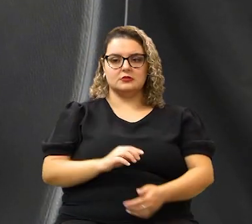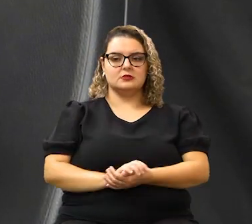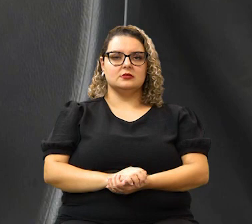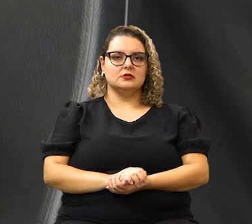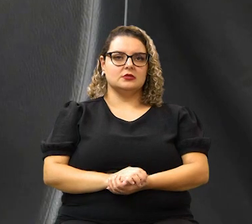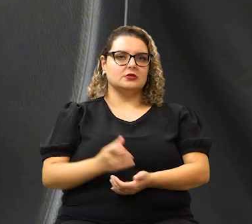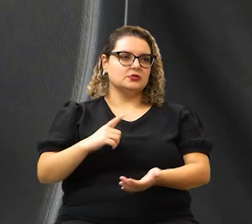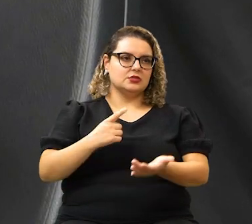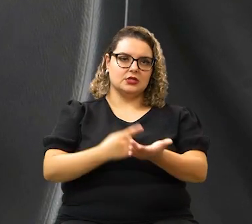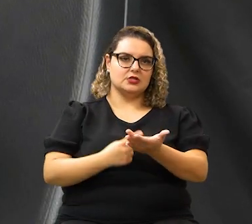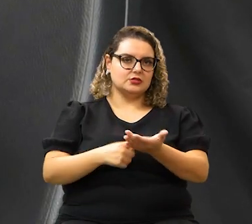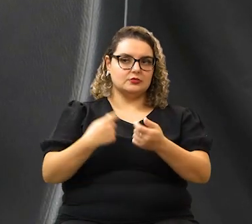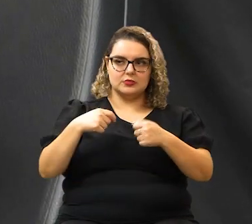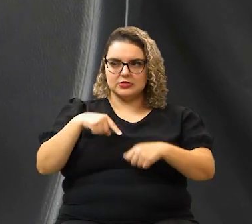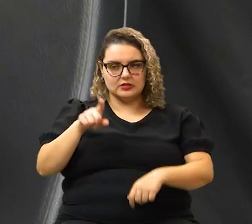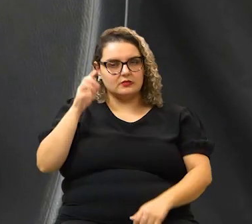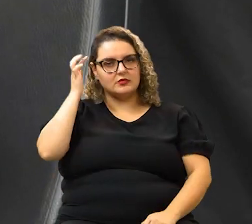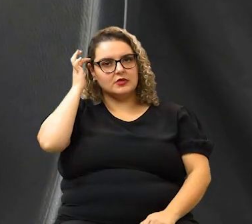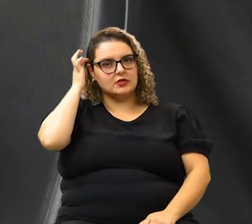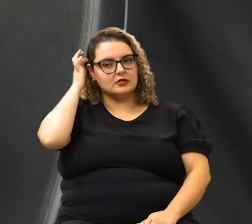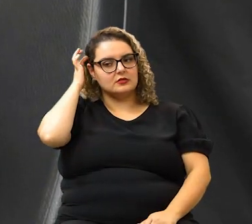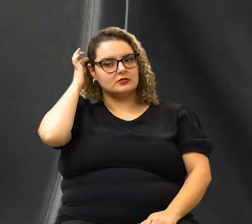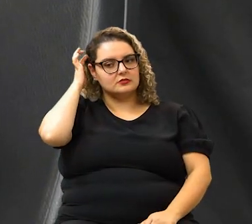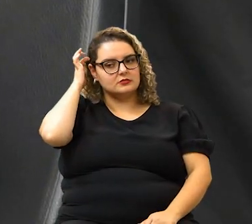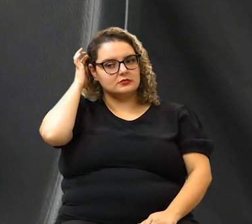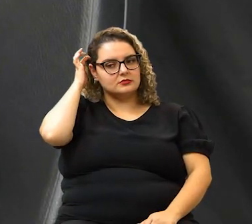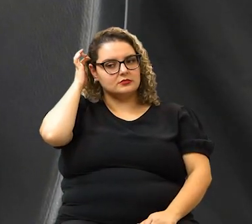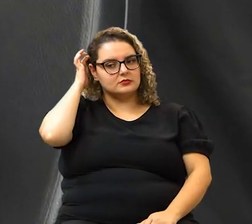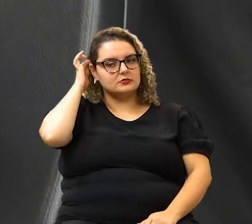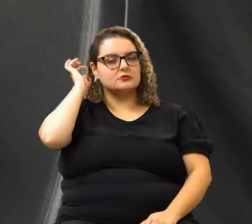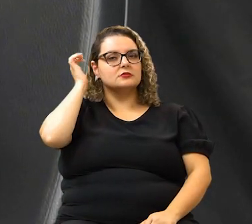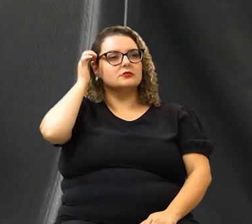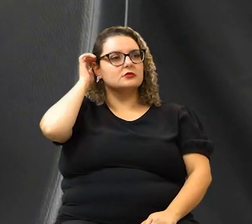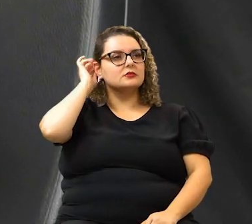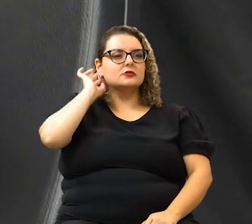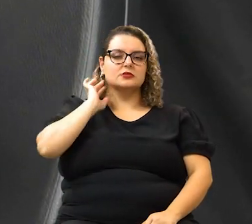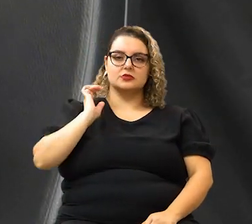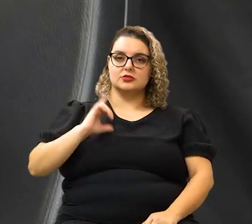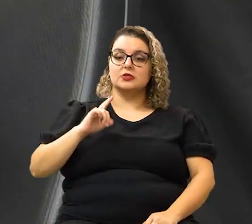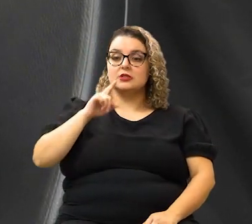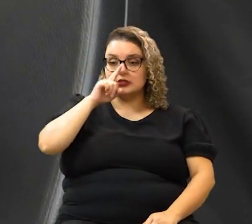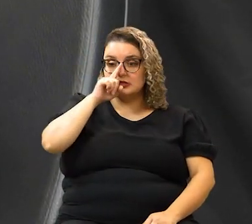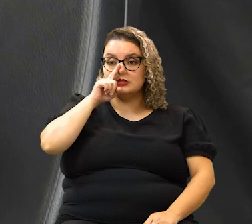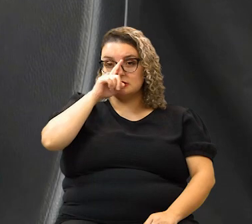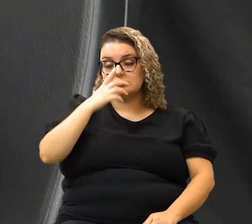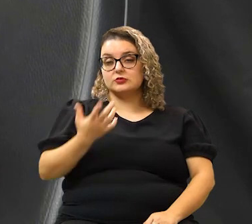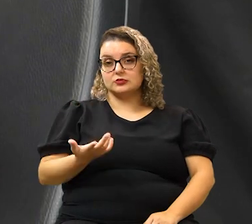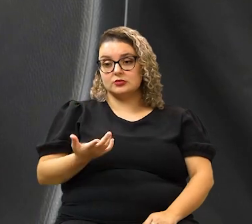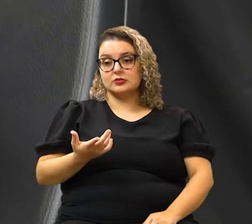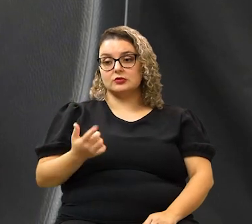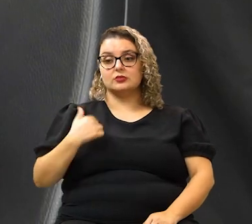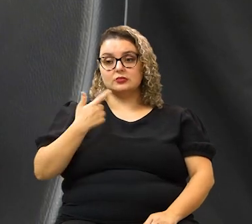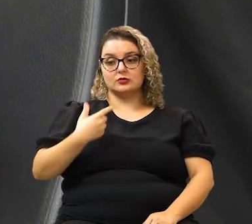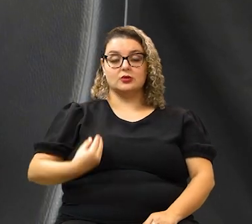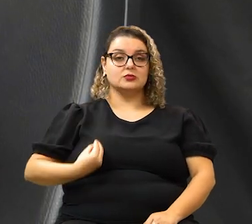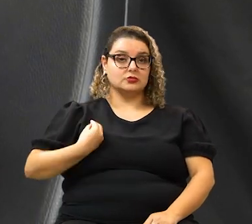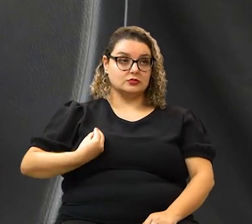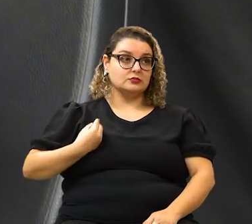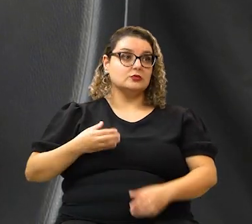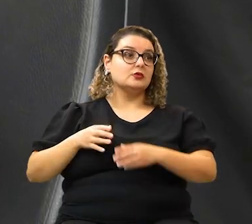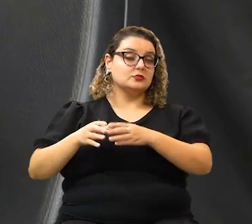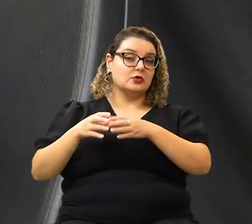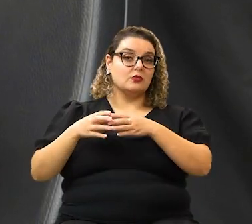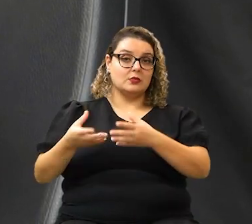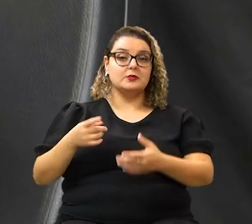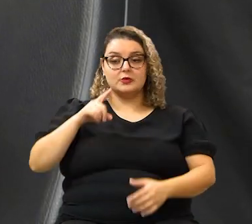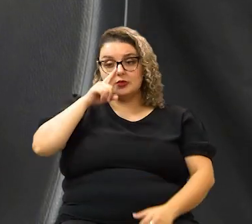Então a gente conviveu com essa situação do risco, né? Me lembro assim de coisas 2020 quando,